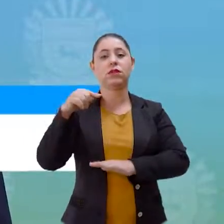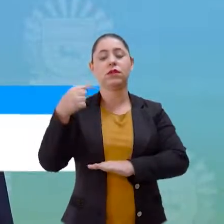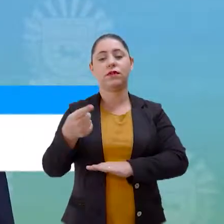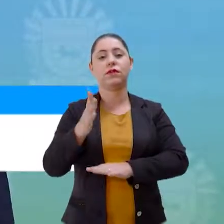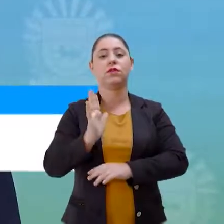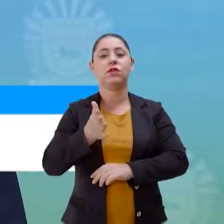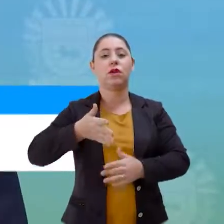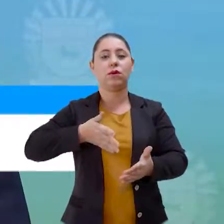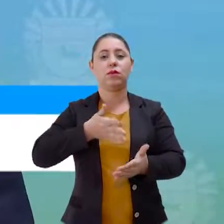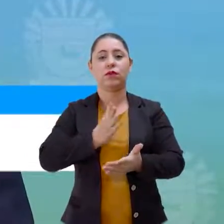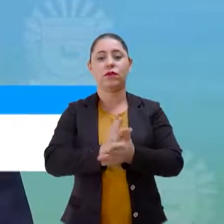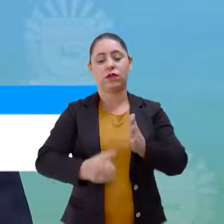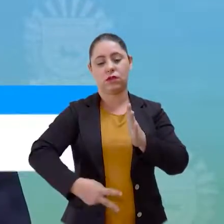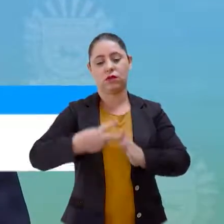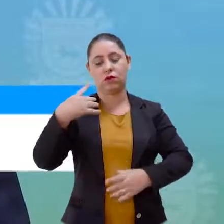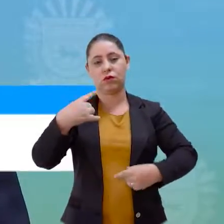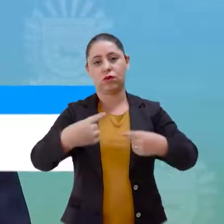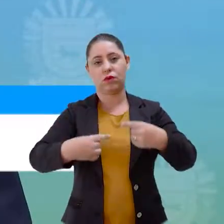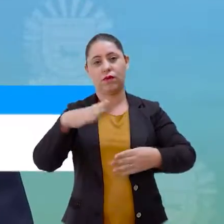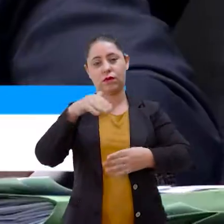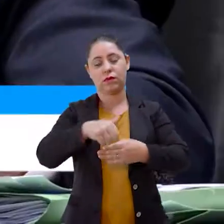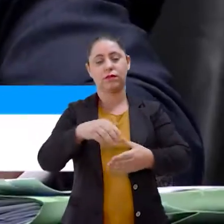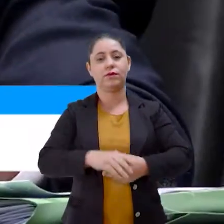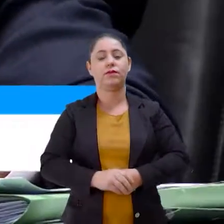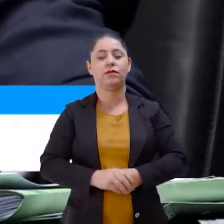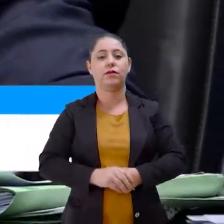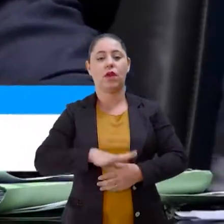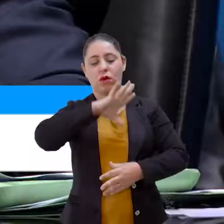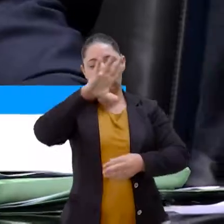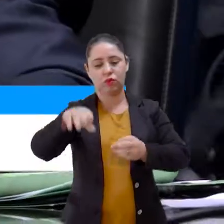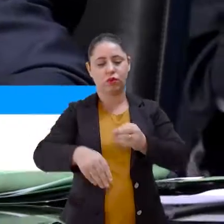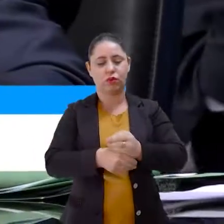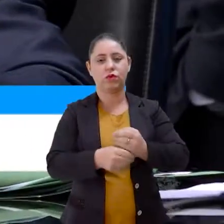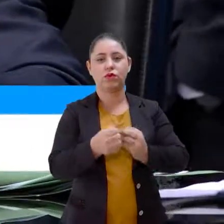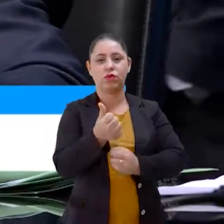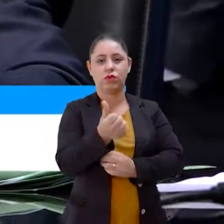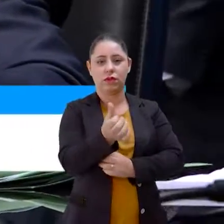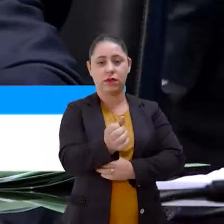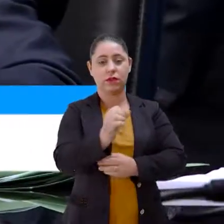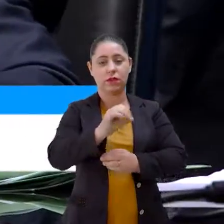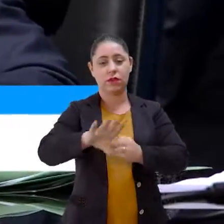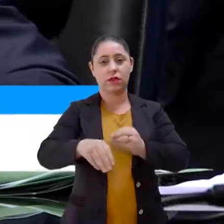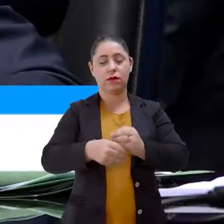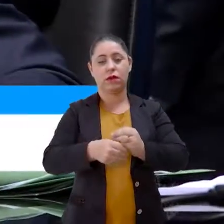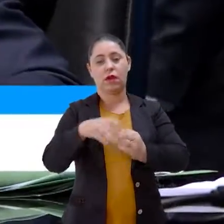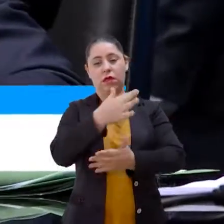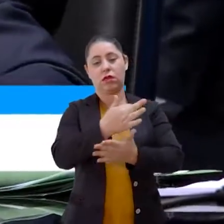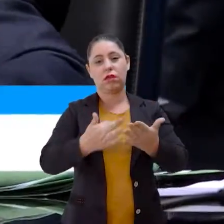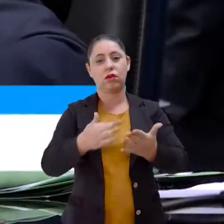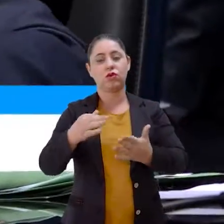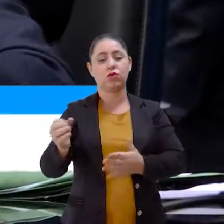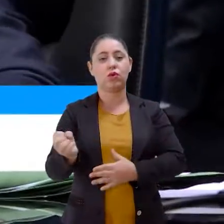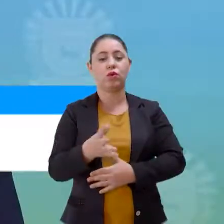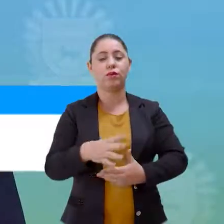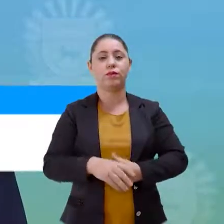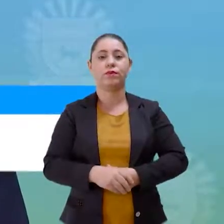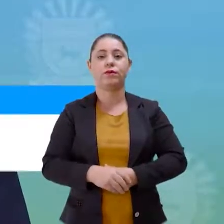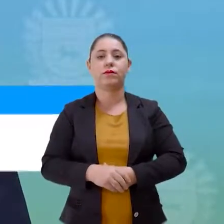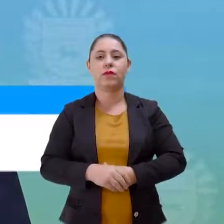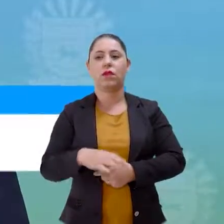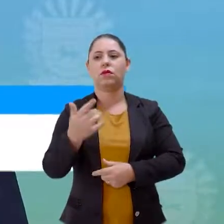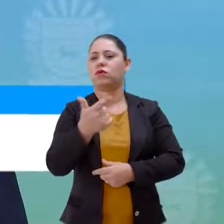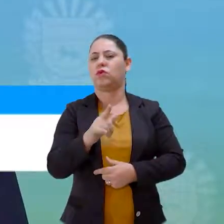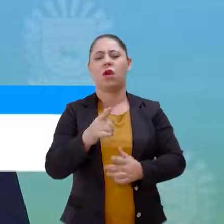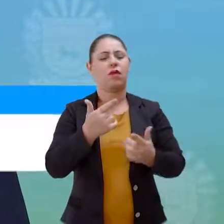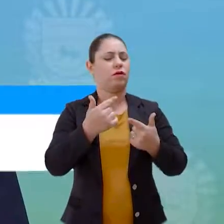que vem a gente poder aprovar em segunda votação. No total, foram incluídas 16 emendas ao texto original. Em